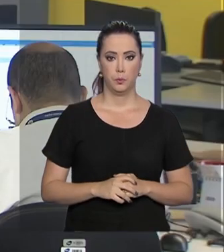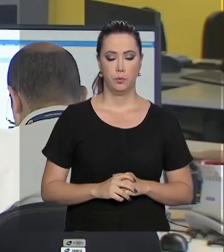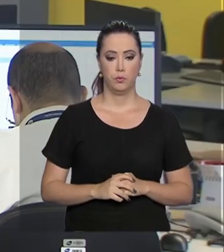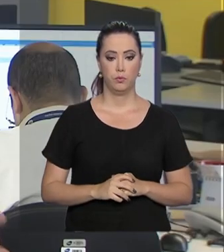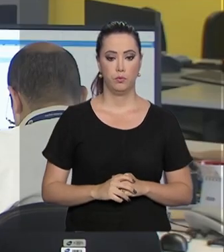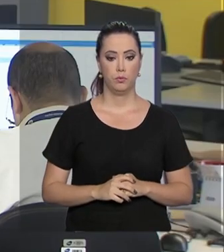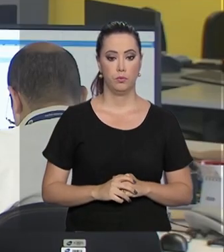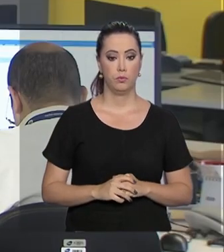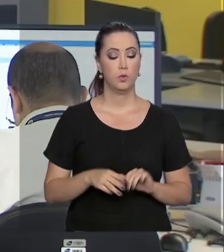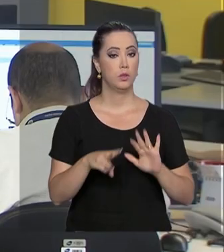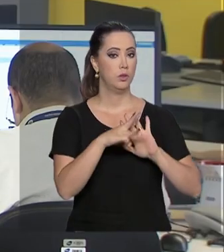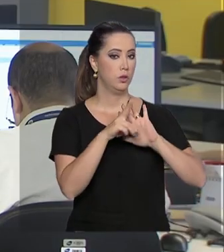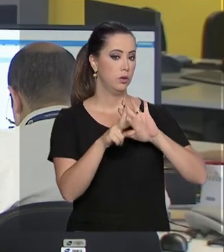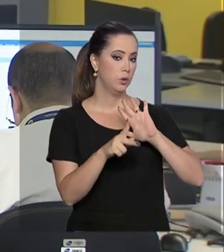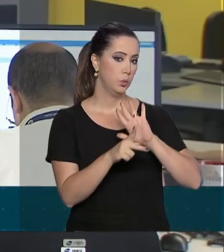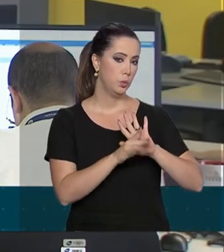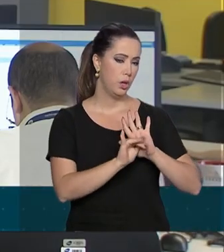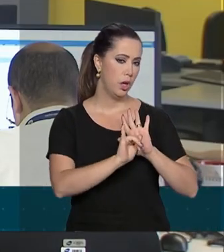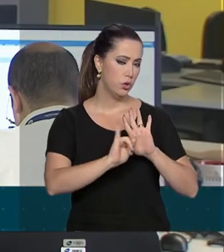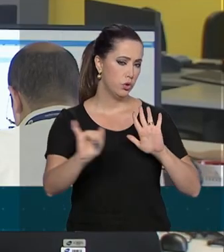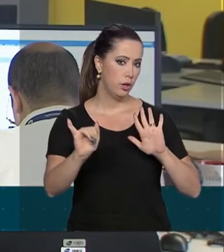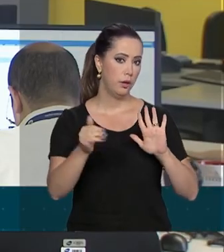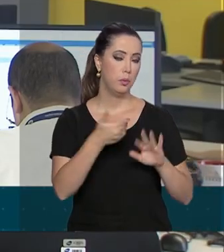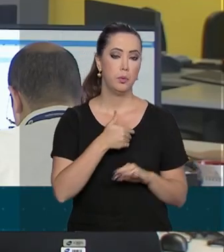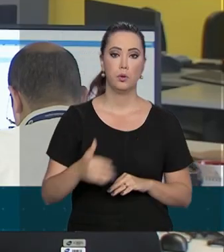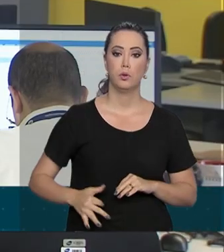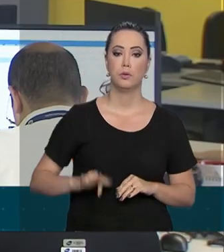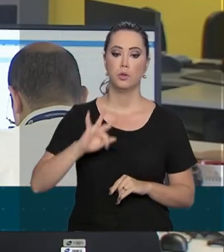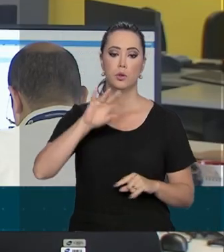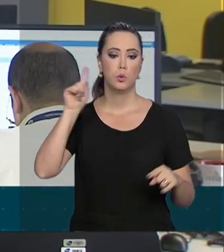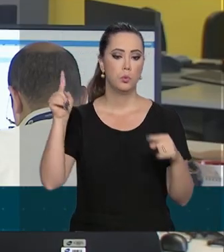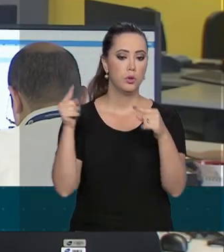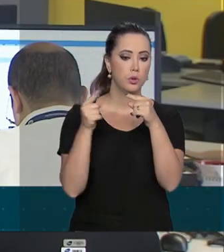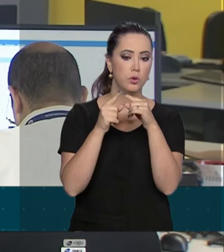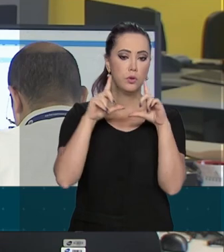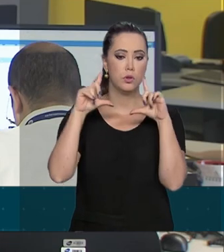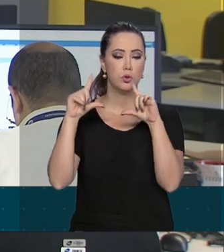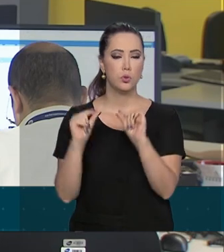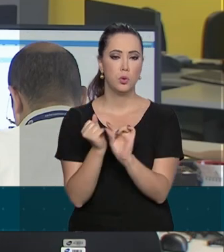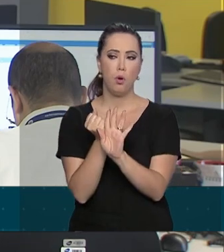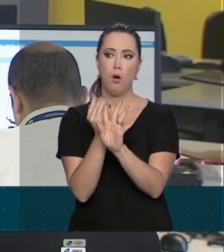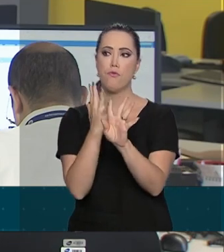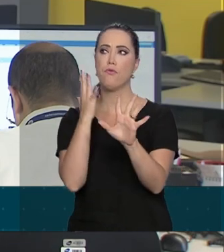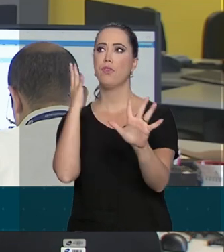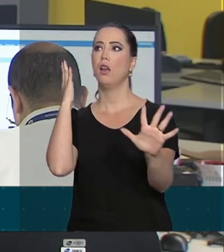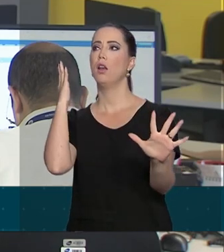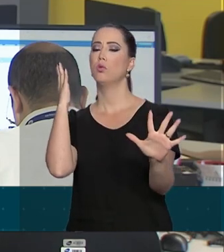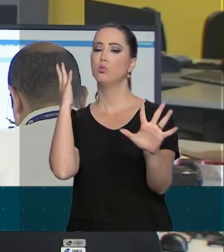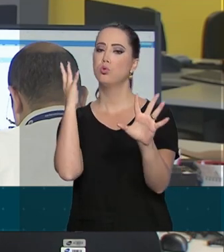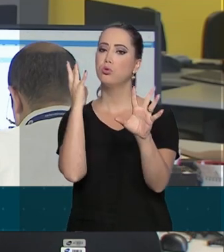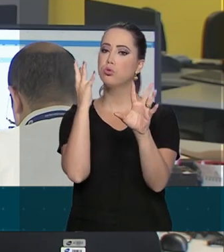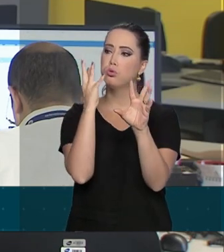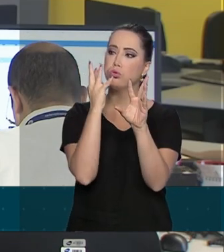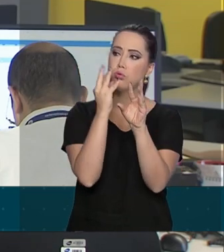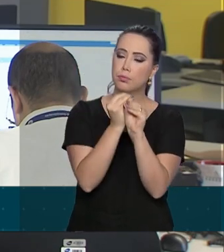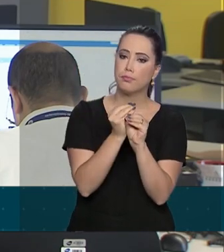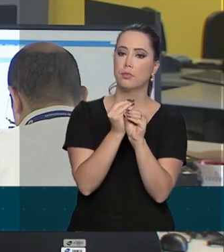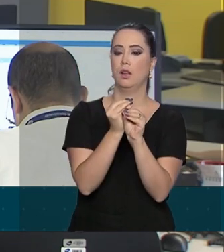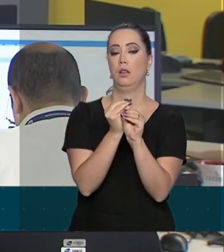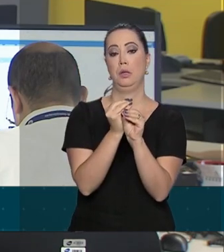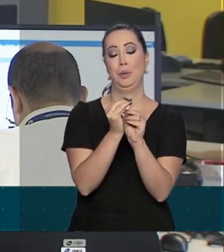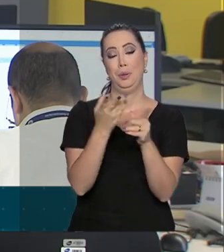A medida provisória, editada pelo governo federal, tem como objetivo reduzir a fila de espera de benefícios do INSS,